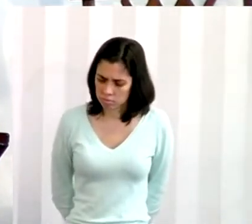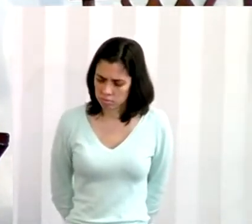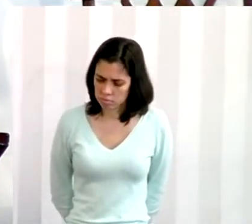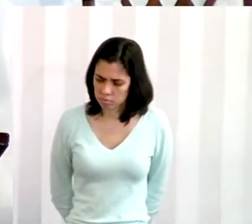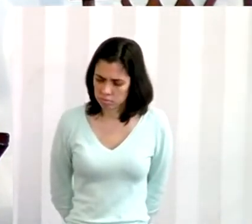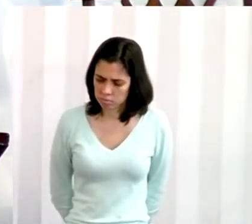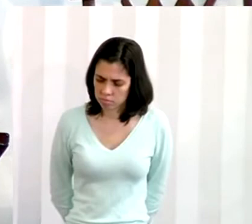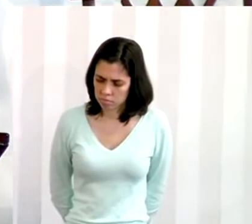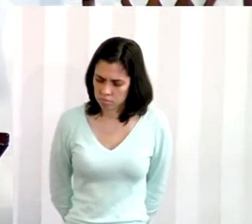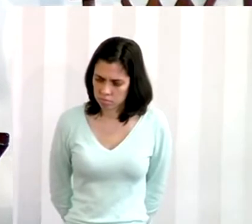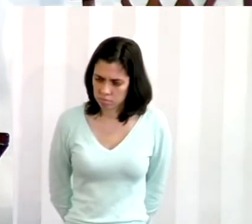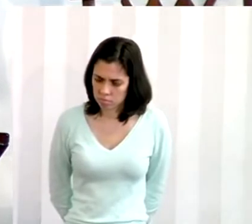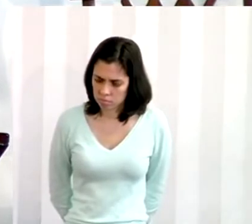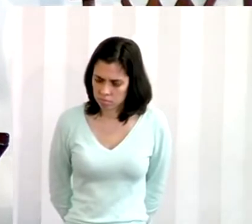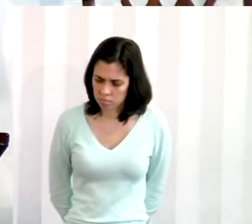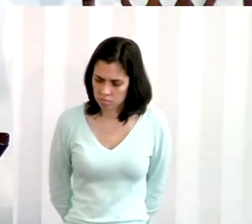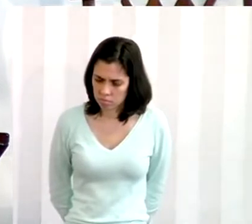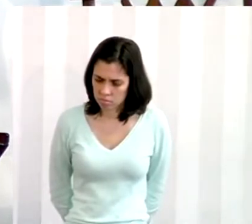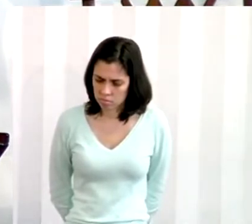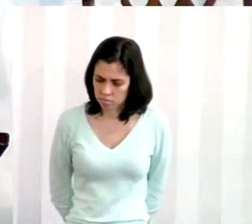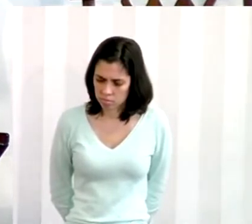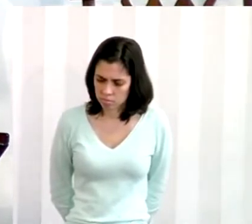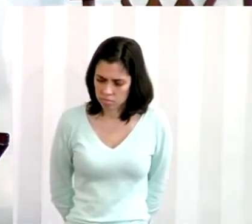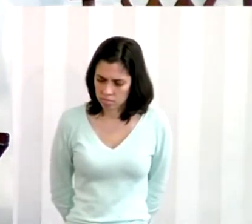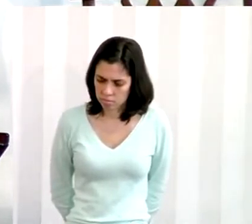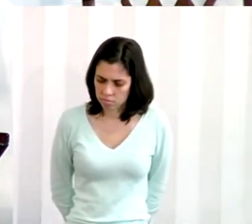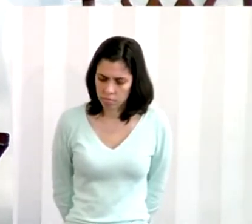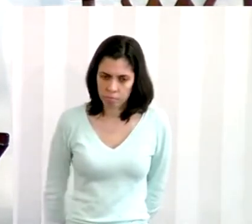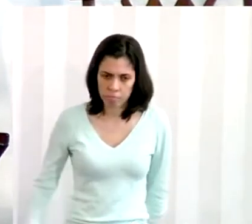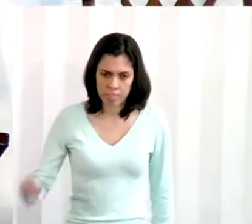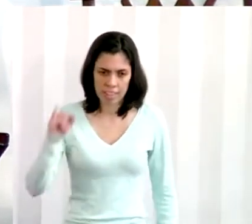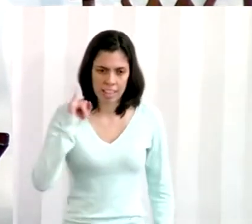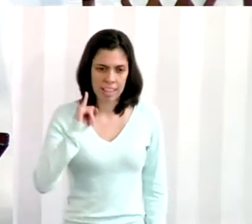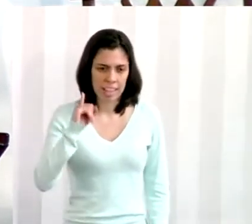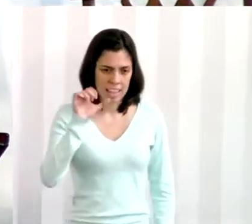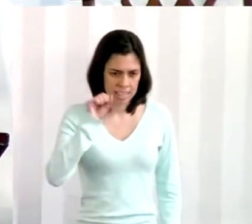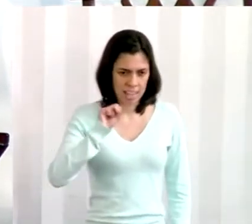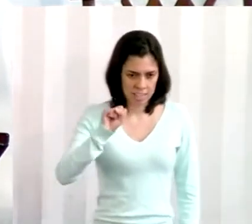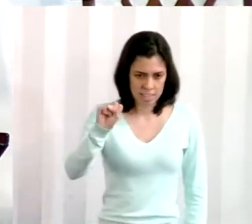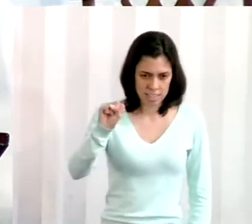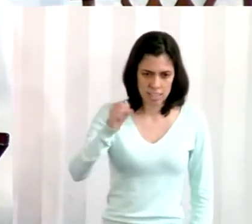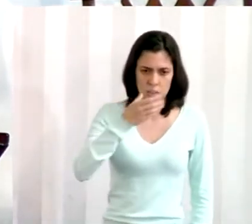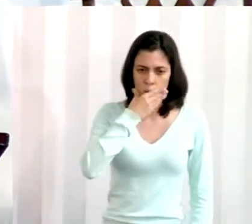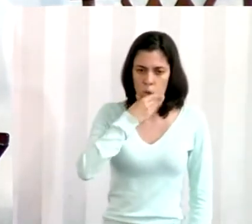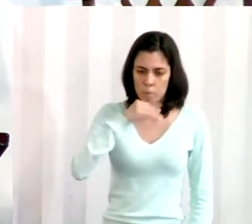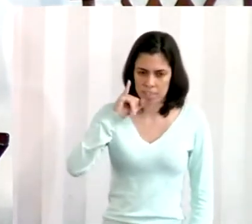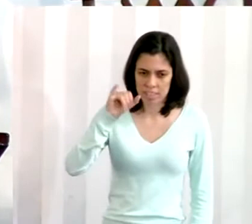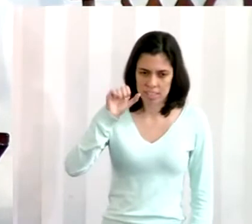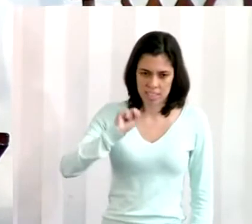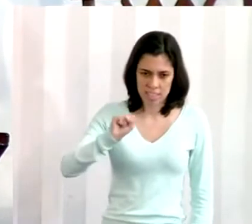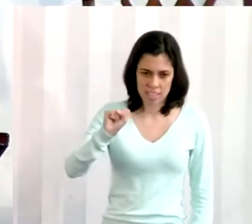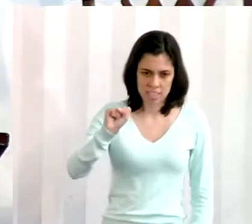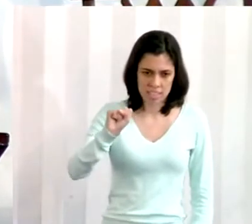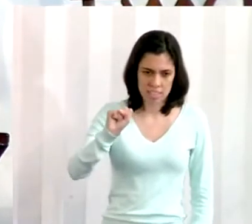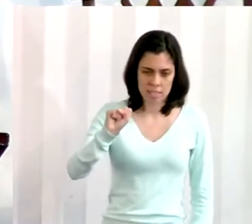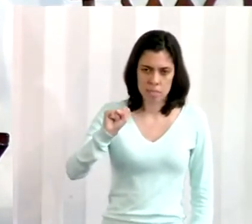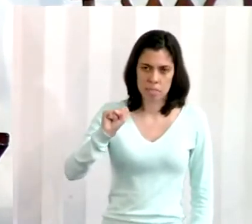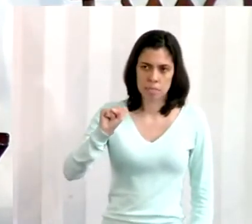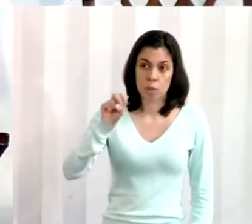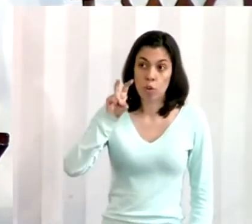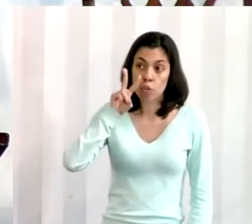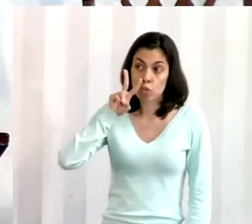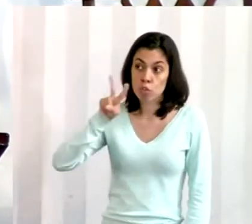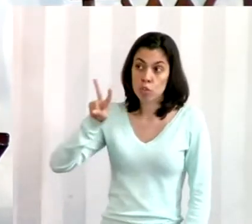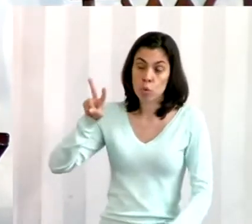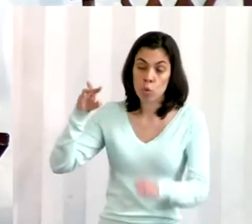Imaginem Isaías. Isaías, aquele que no ano da morte do rei Uzias, viu a glória do Senhor no templo. A tradição